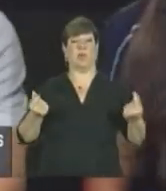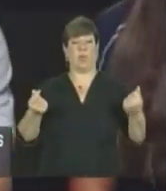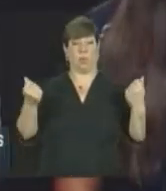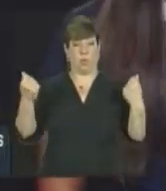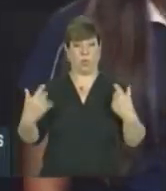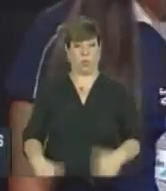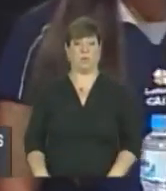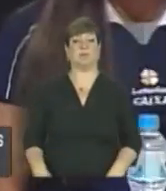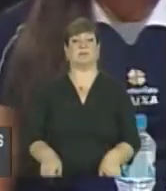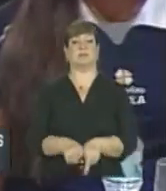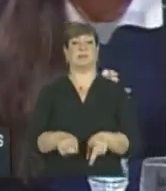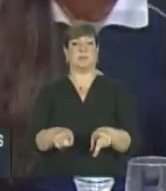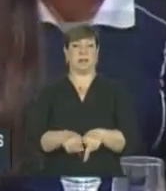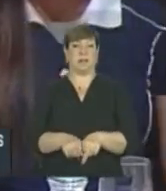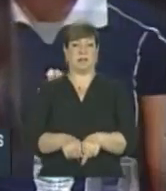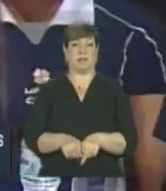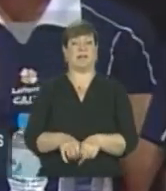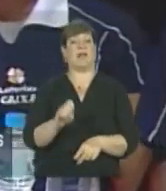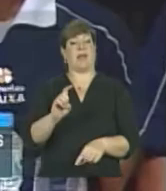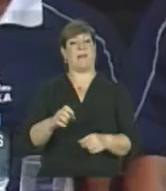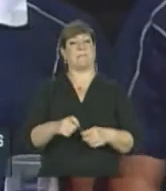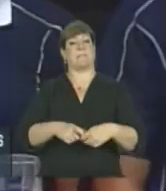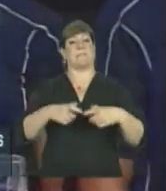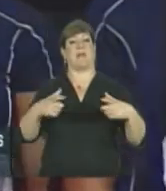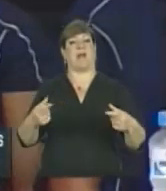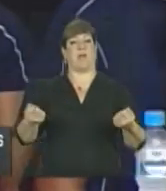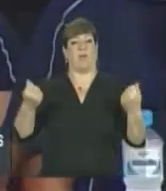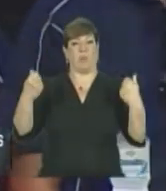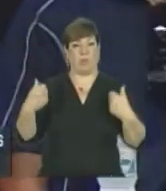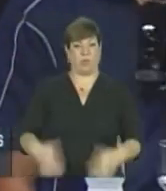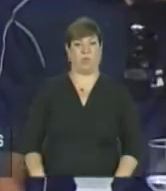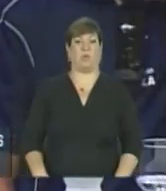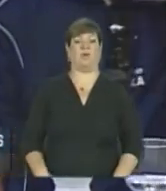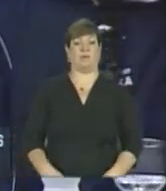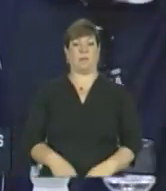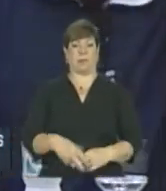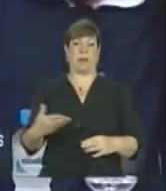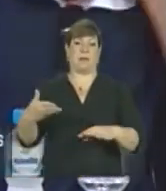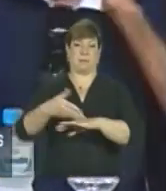também são maiores para a sua participação.